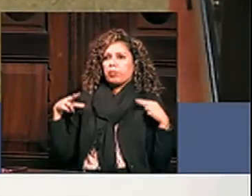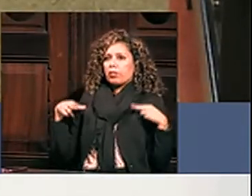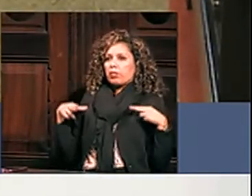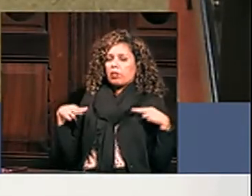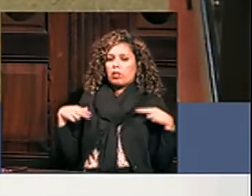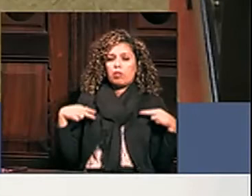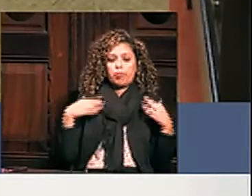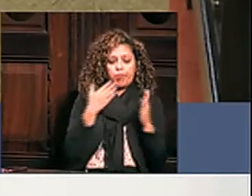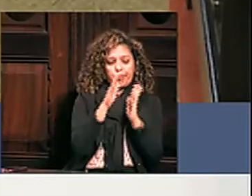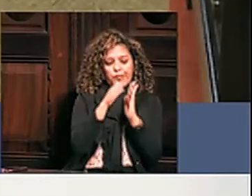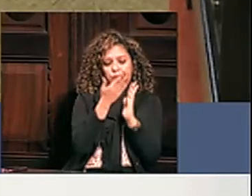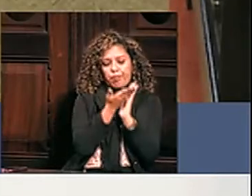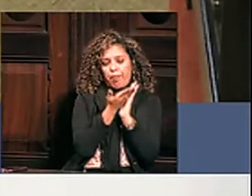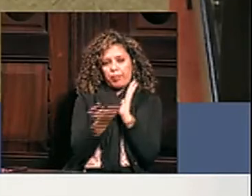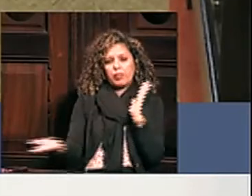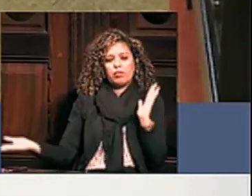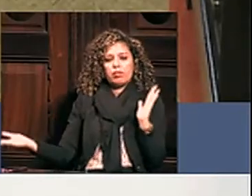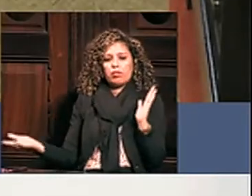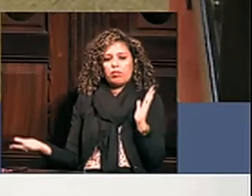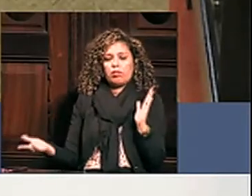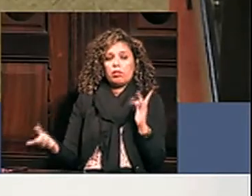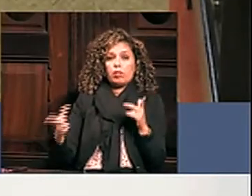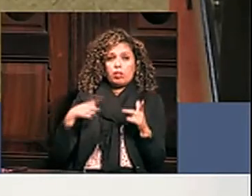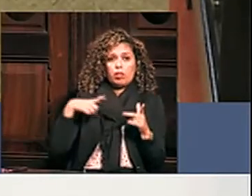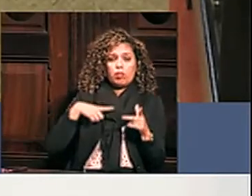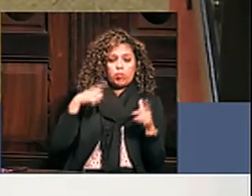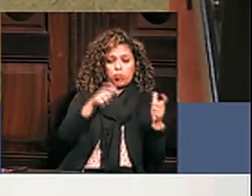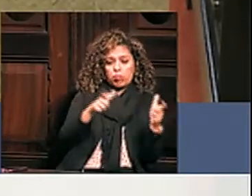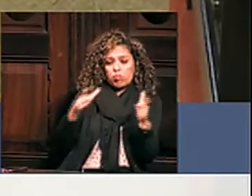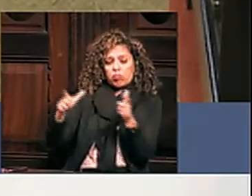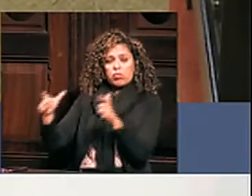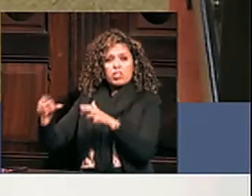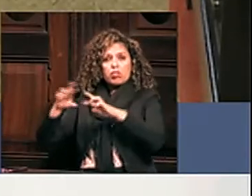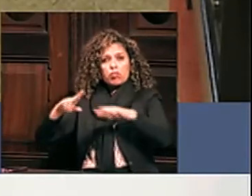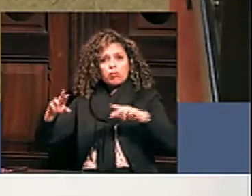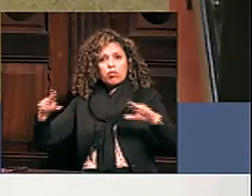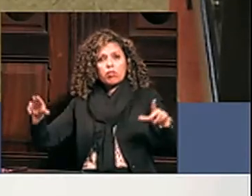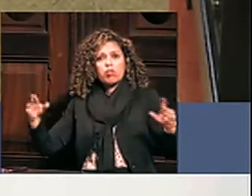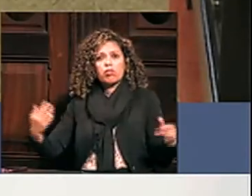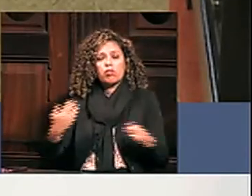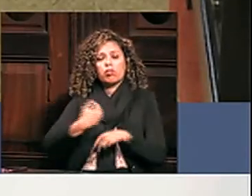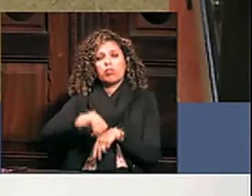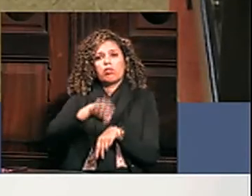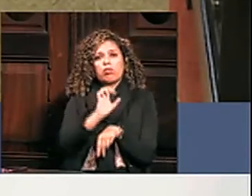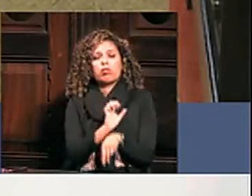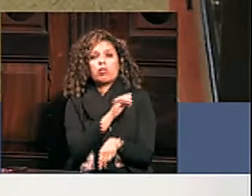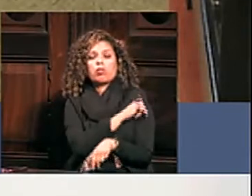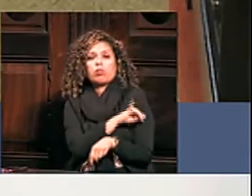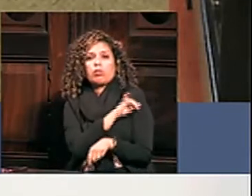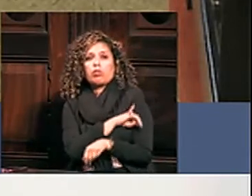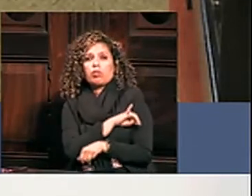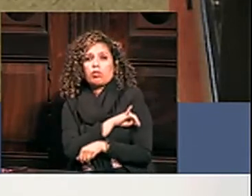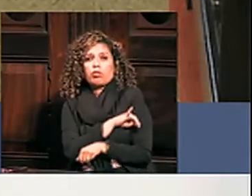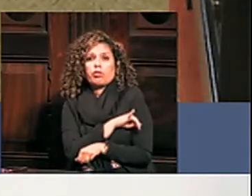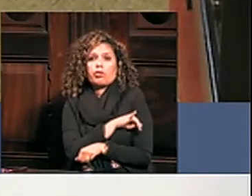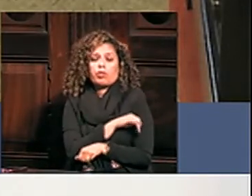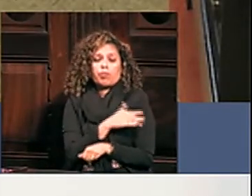são gritantes. Na região serrana, a produção agrícola foi